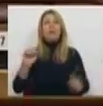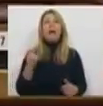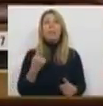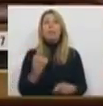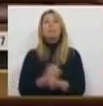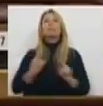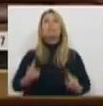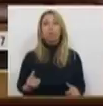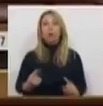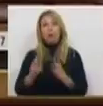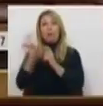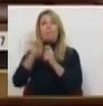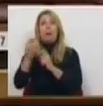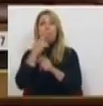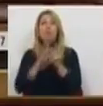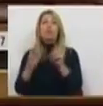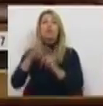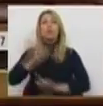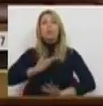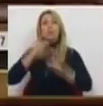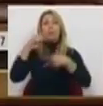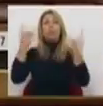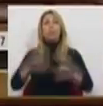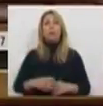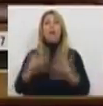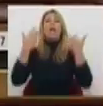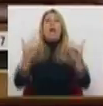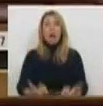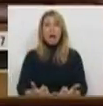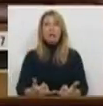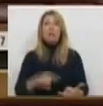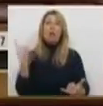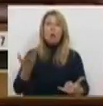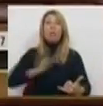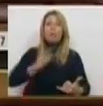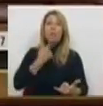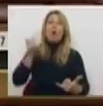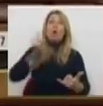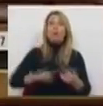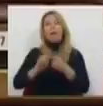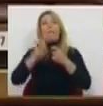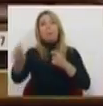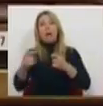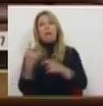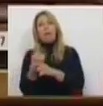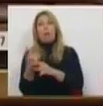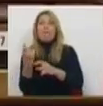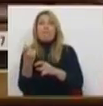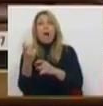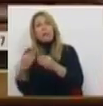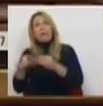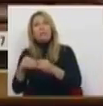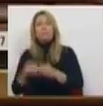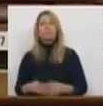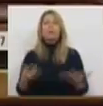os juros da dívida pública e logo a seguir ainda temos que nos endividar para pagar o remanescente. Os lucros